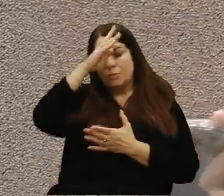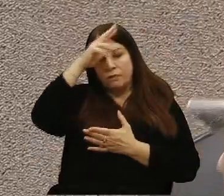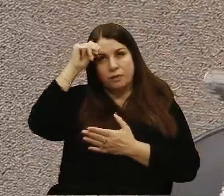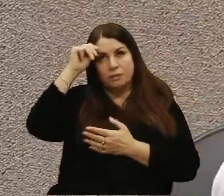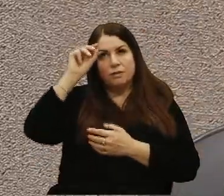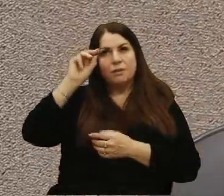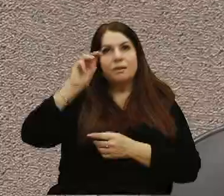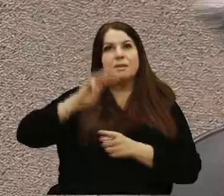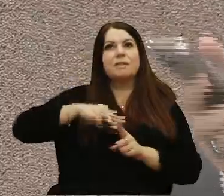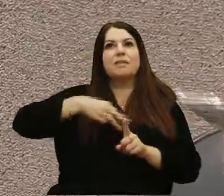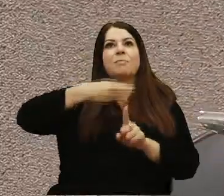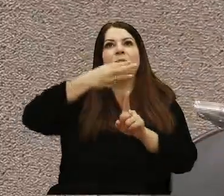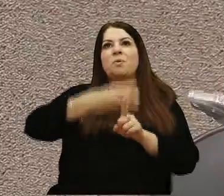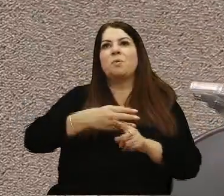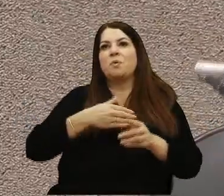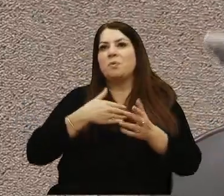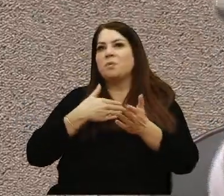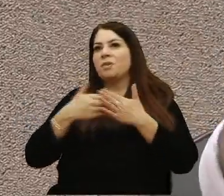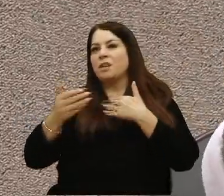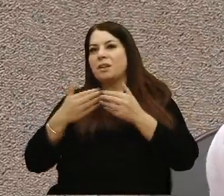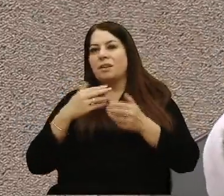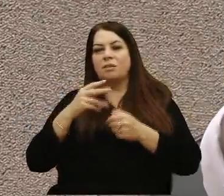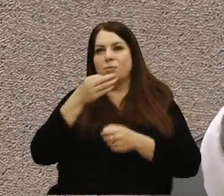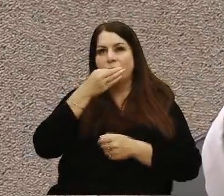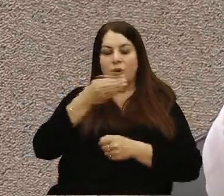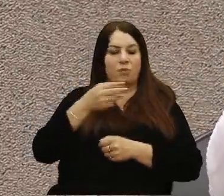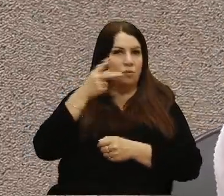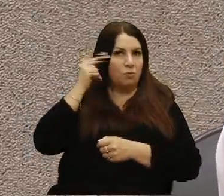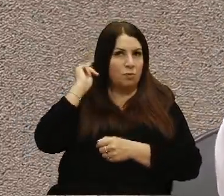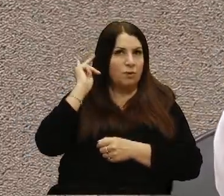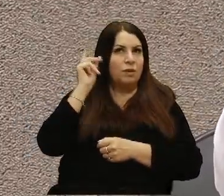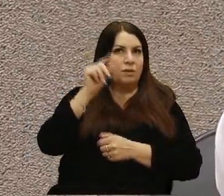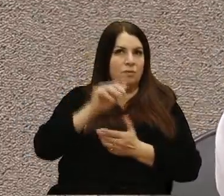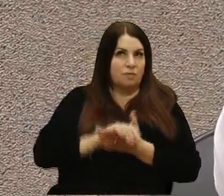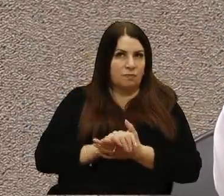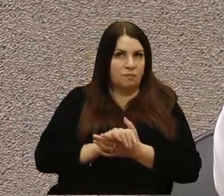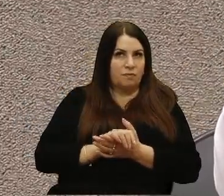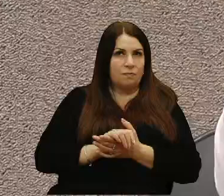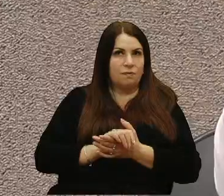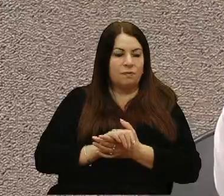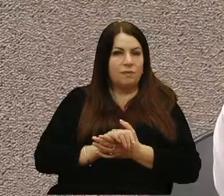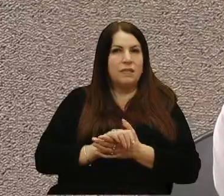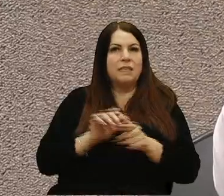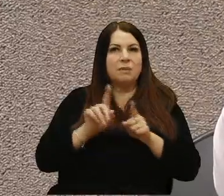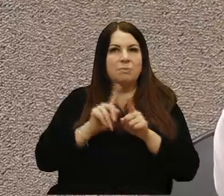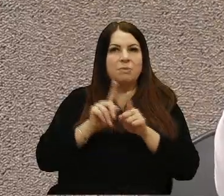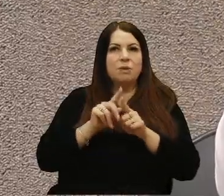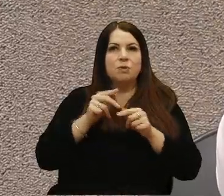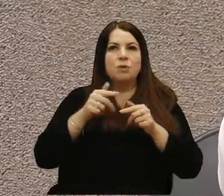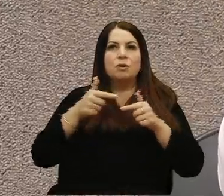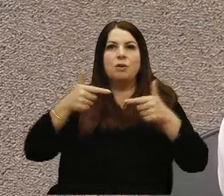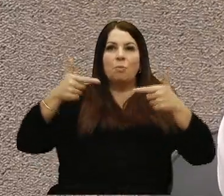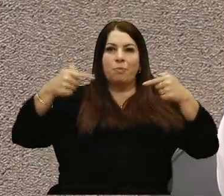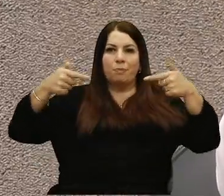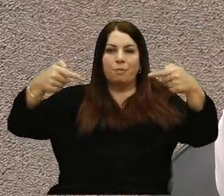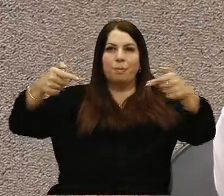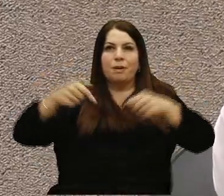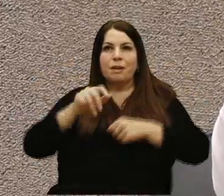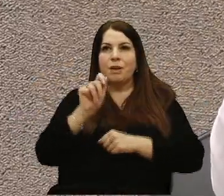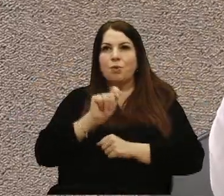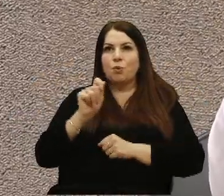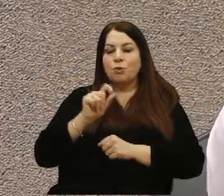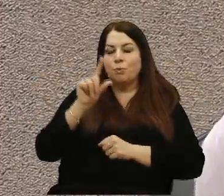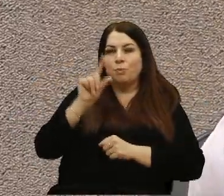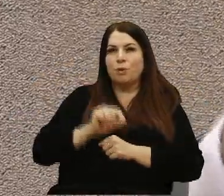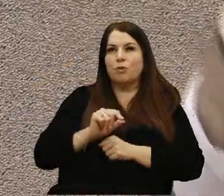triplicou a aposta. Ele não está nem aí para a opinião do Iago. Eles foram lá, ele botou há poucos dias. O efeito prático dos controladores. Agosto registrou o